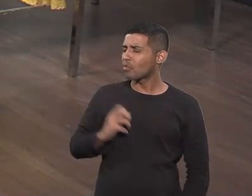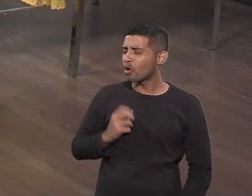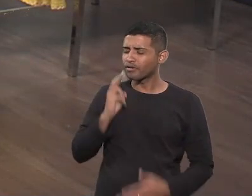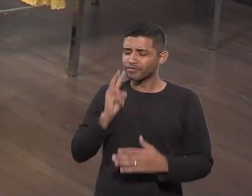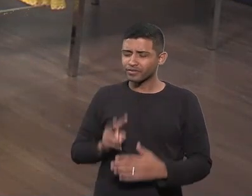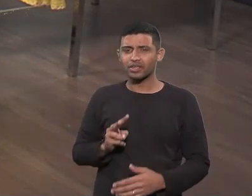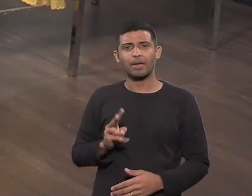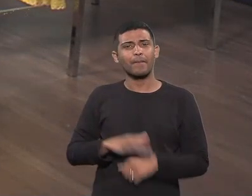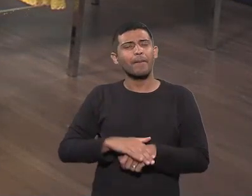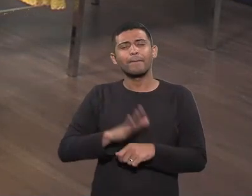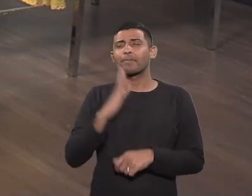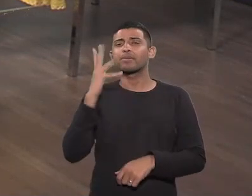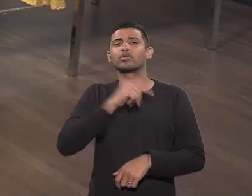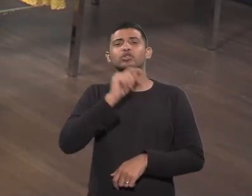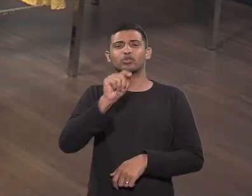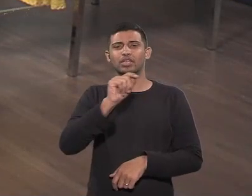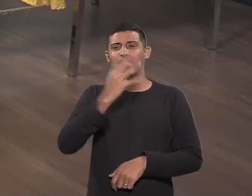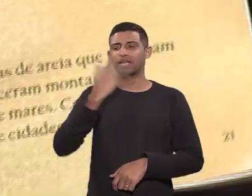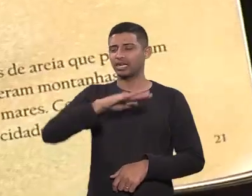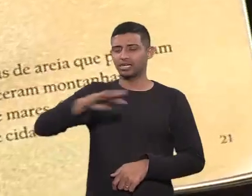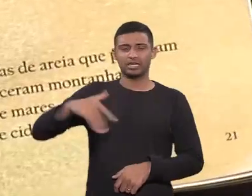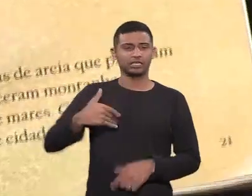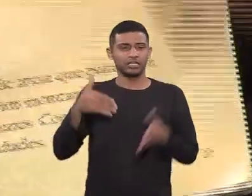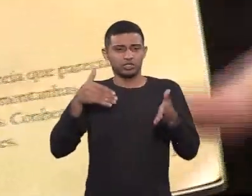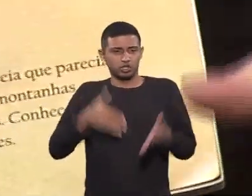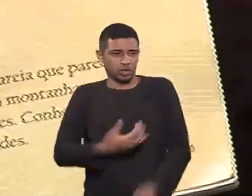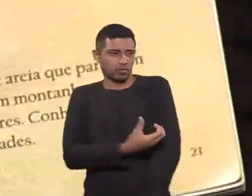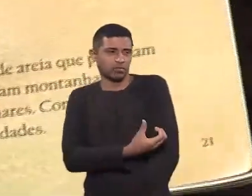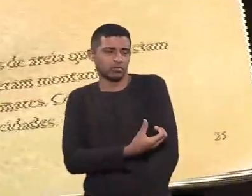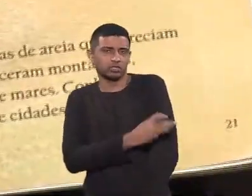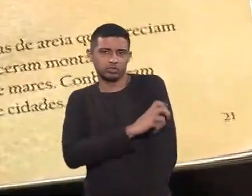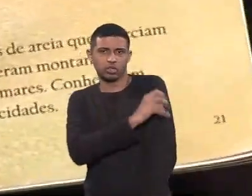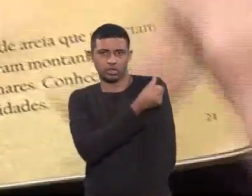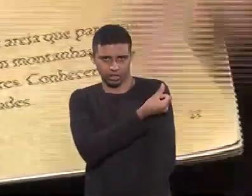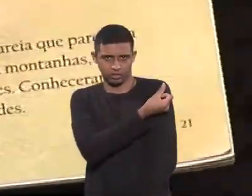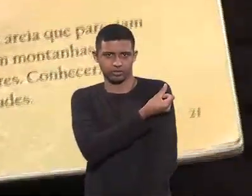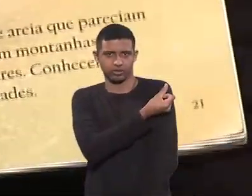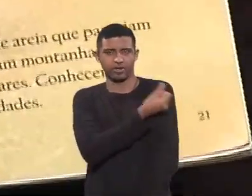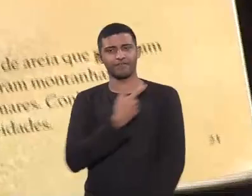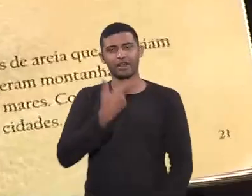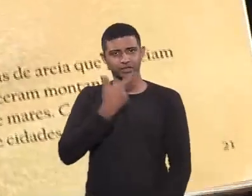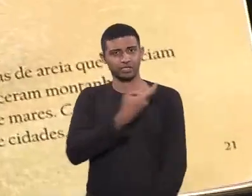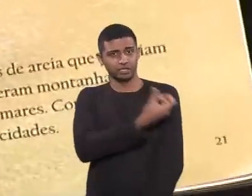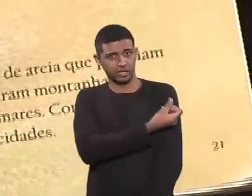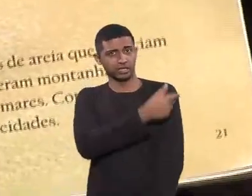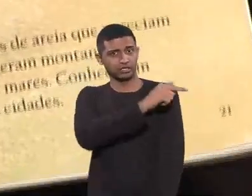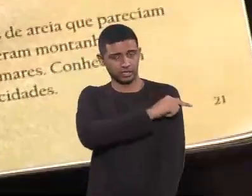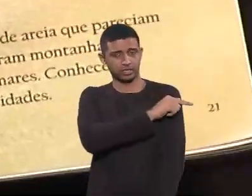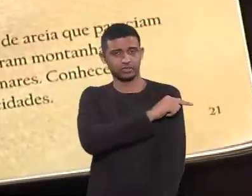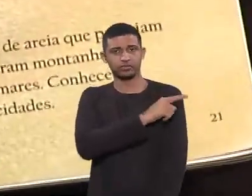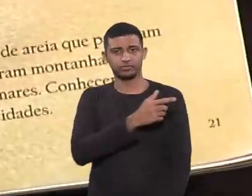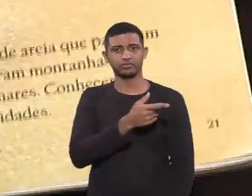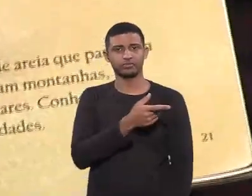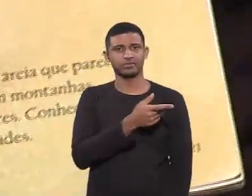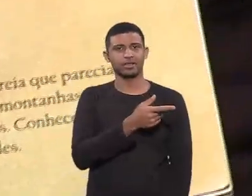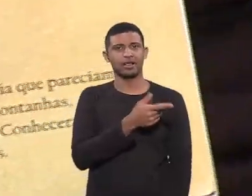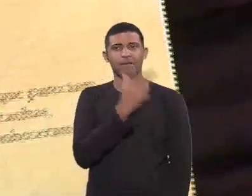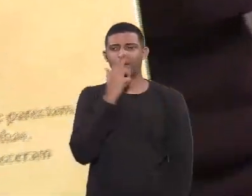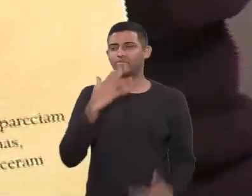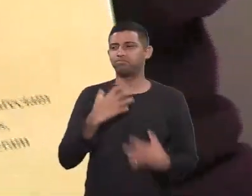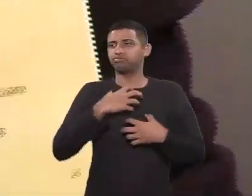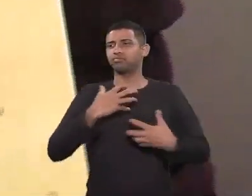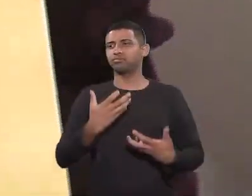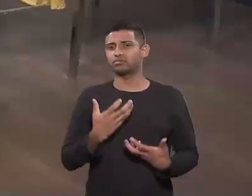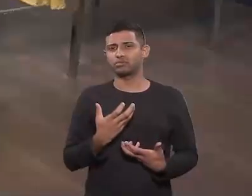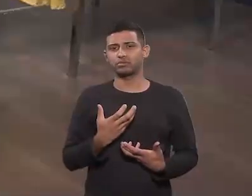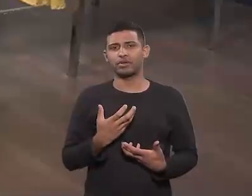bonito ainda você ver que as crianças que chegam ao 6º ano, né? Isso eu faço com 6º e até com 7º ano. Isso não tem muito assim o